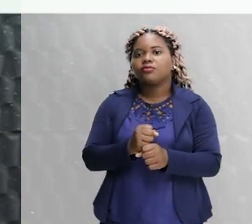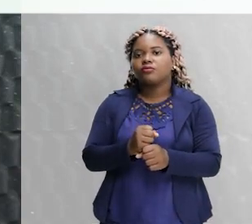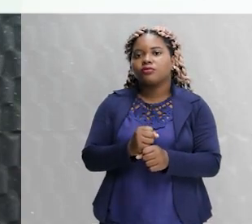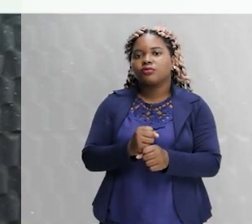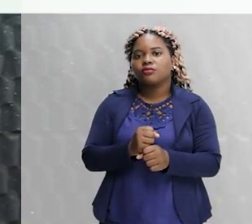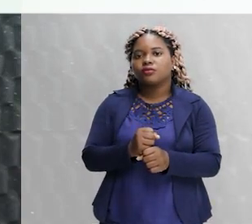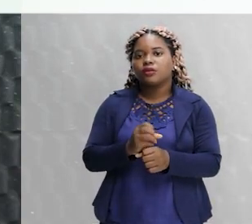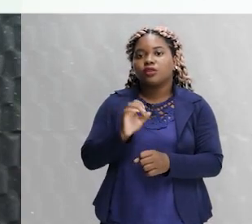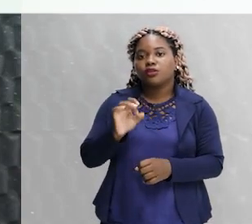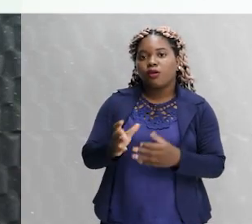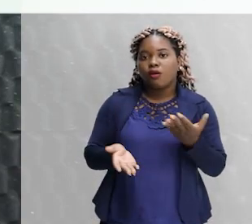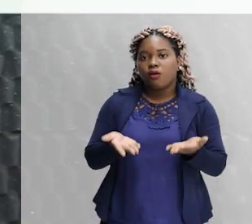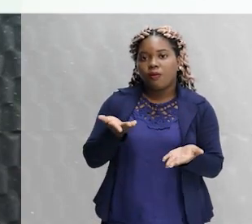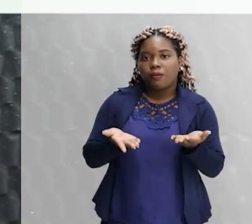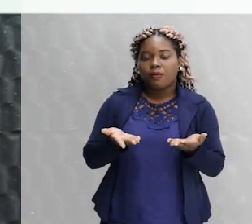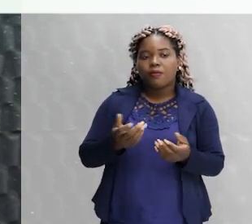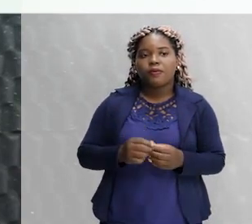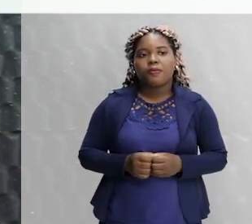dos pesos.